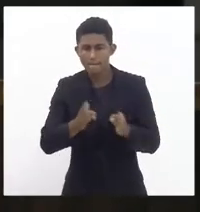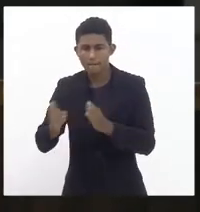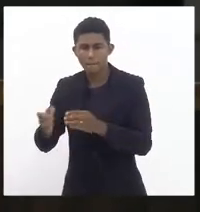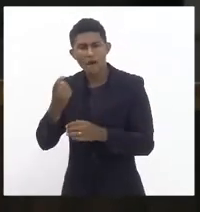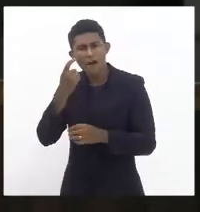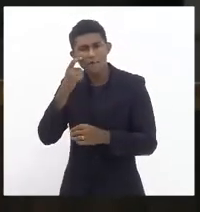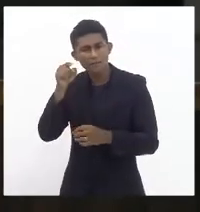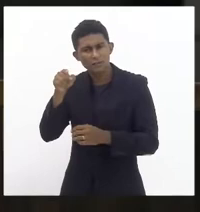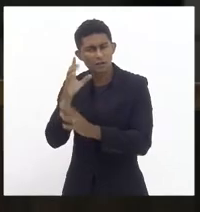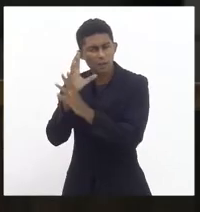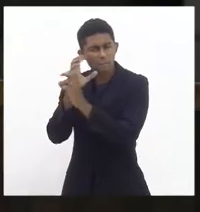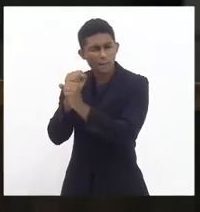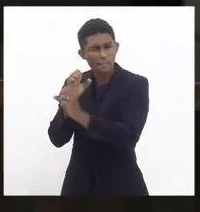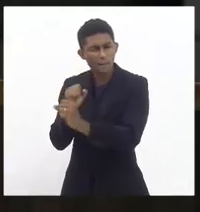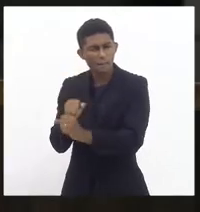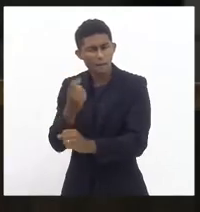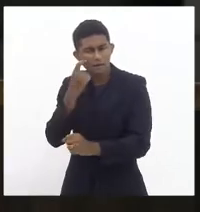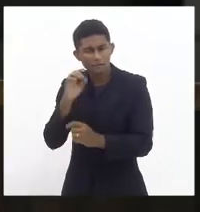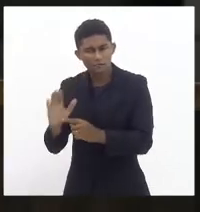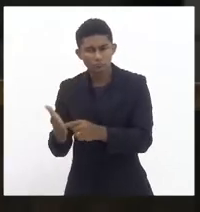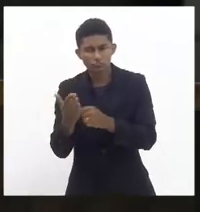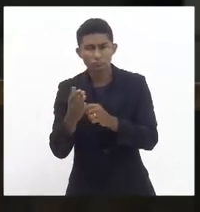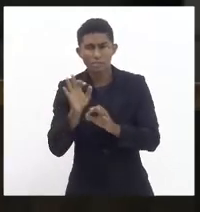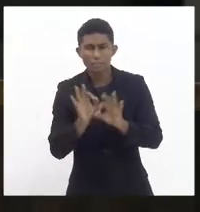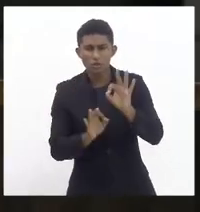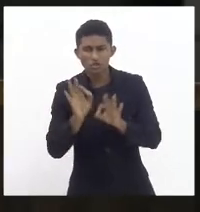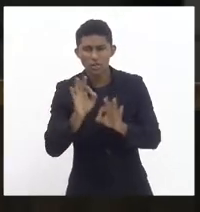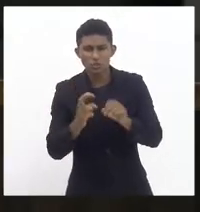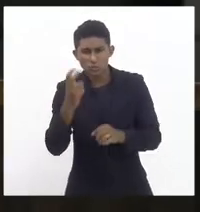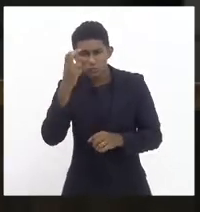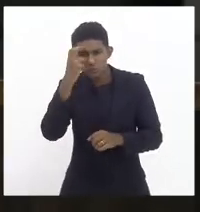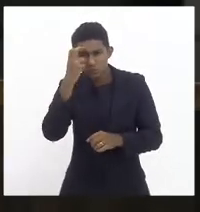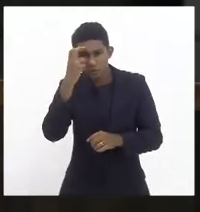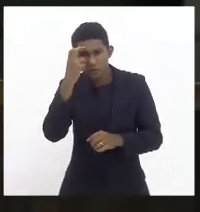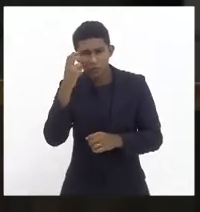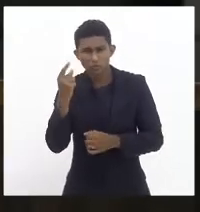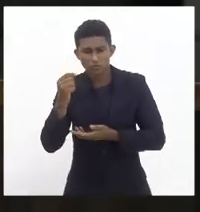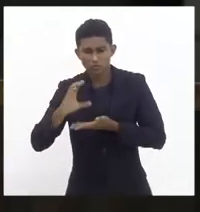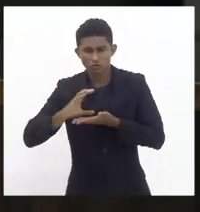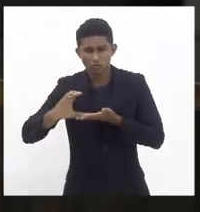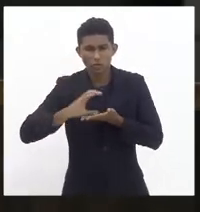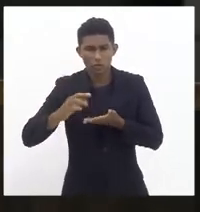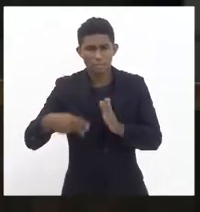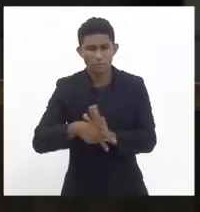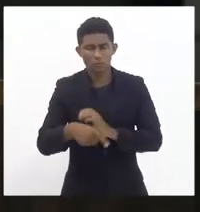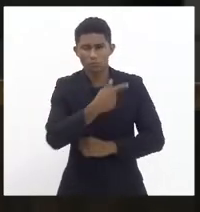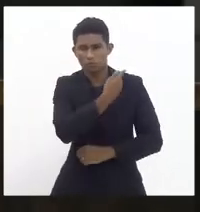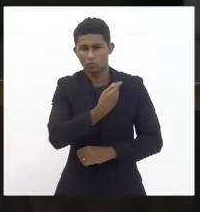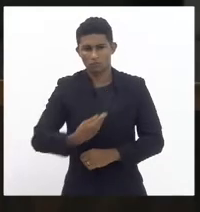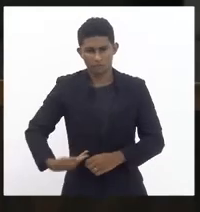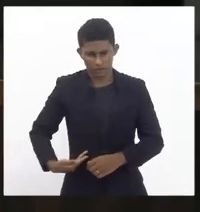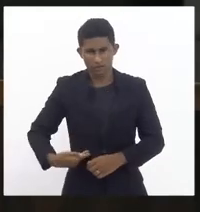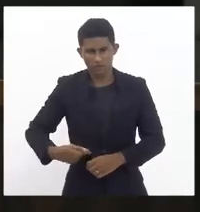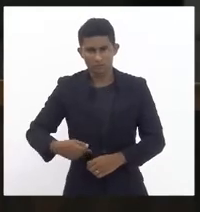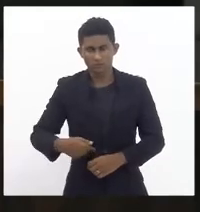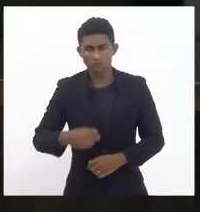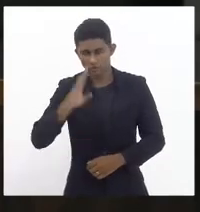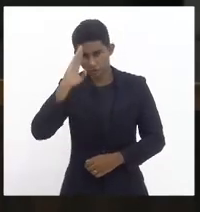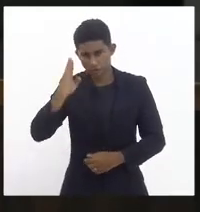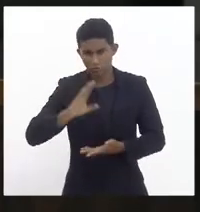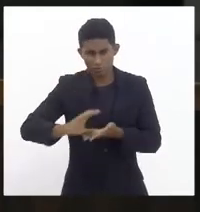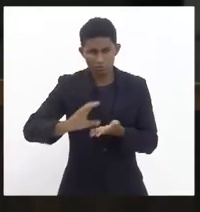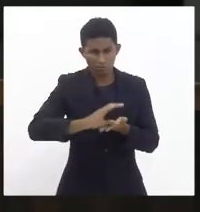de contas de projetos culturais financiados com recursos públicos estaduais do fomento direto ou indireto dá outras